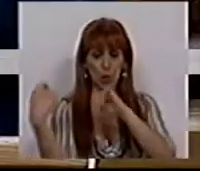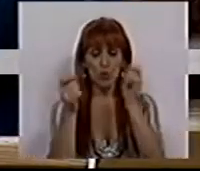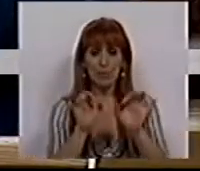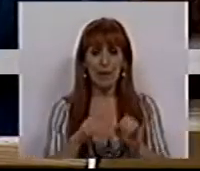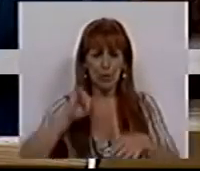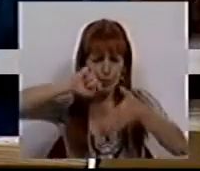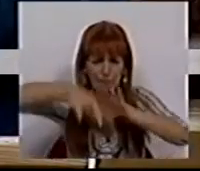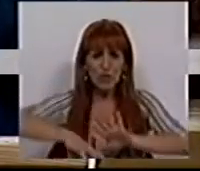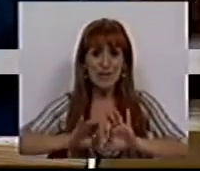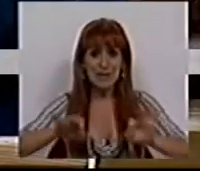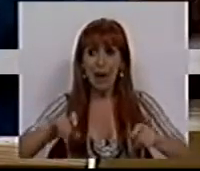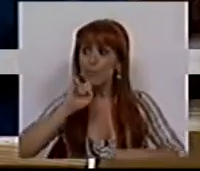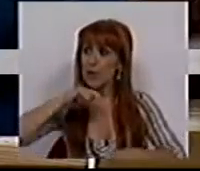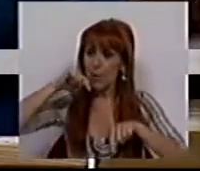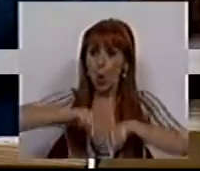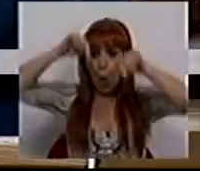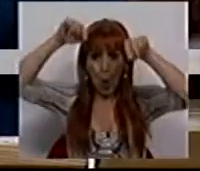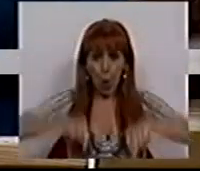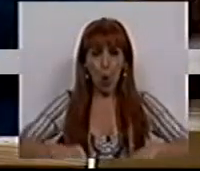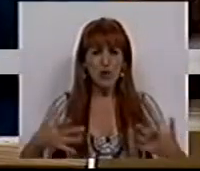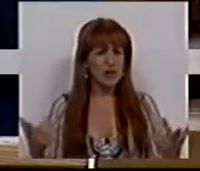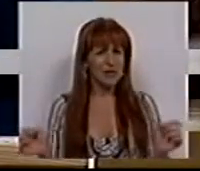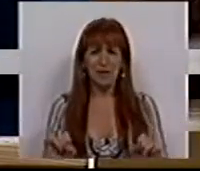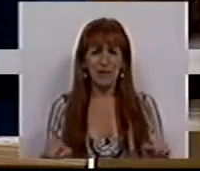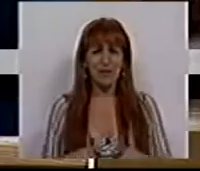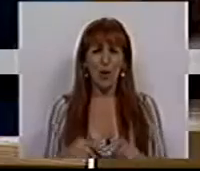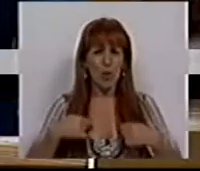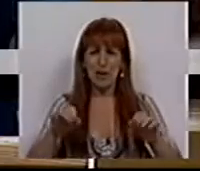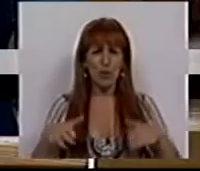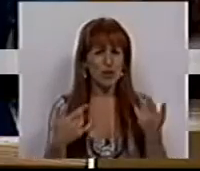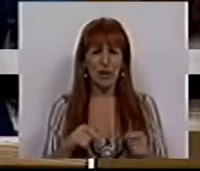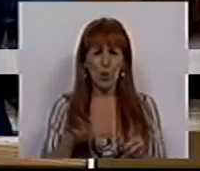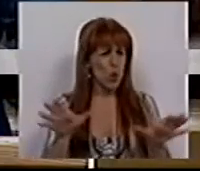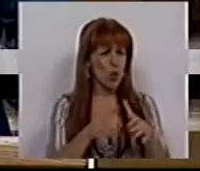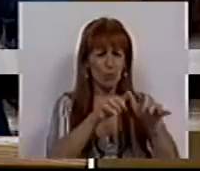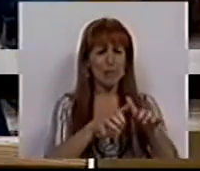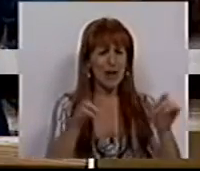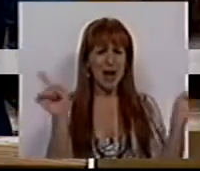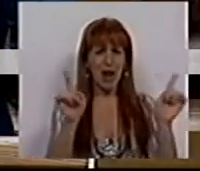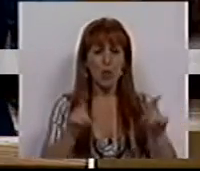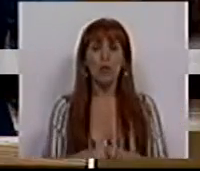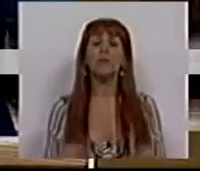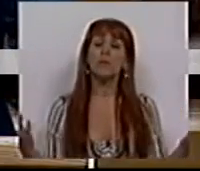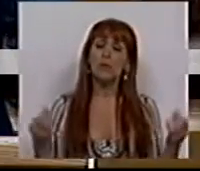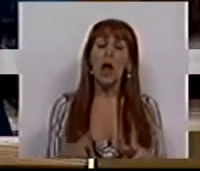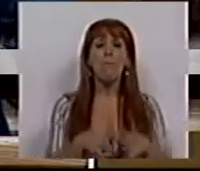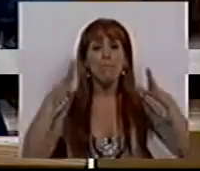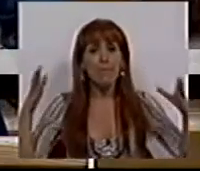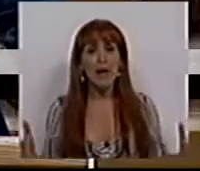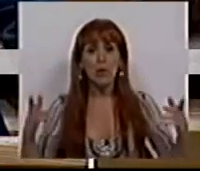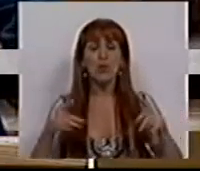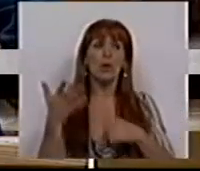debate tão profundo como o que poderíamos ter tido hoje aqui, não foi iniciativa de nenhum grupo parlamentar. É certo que a